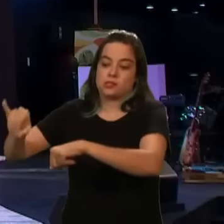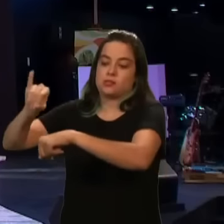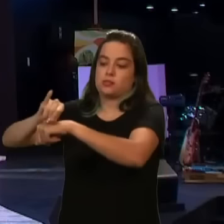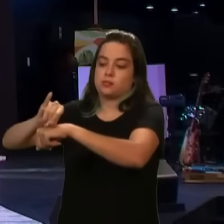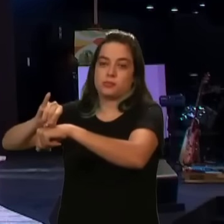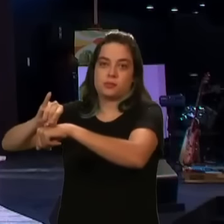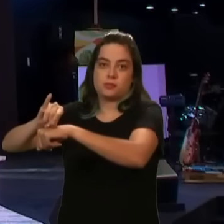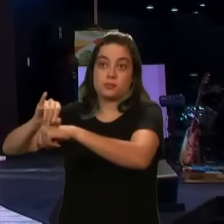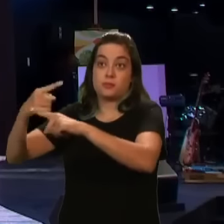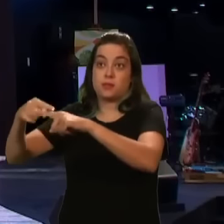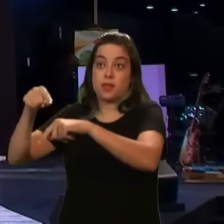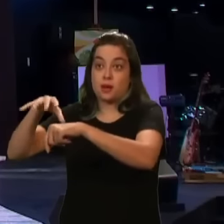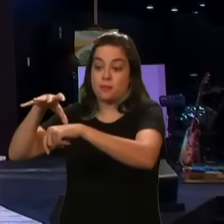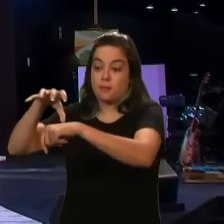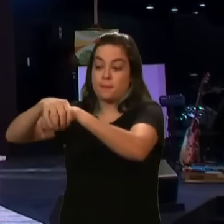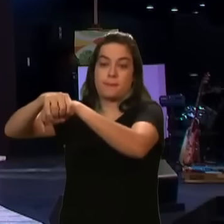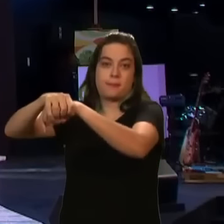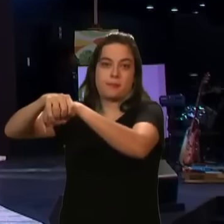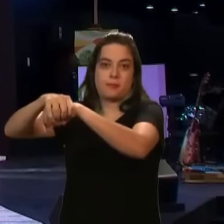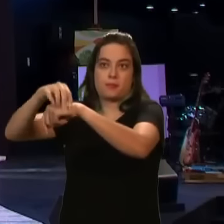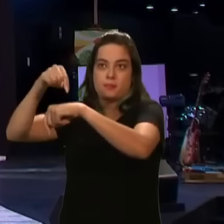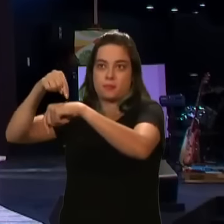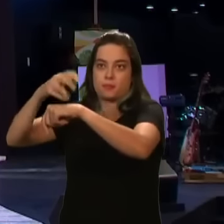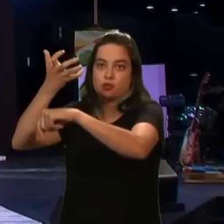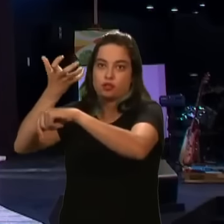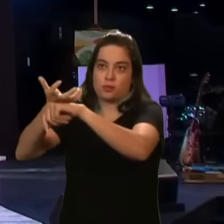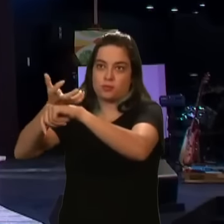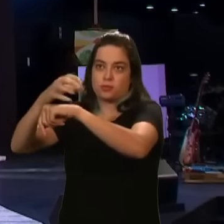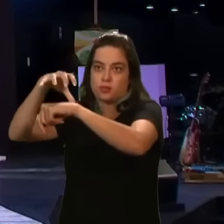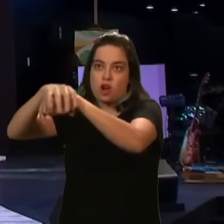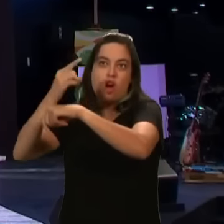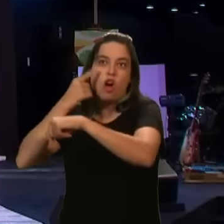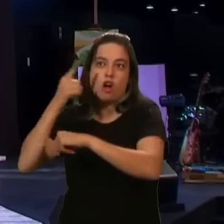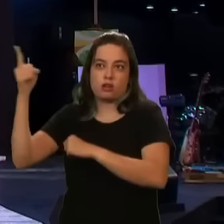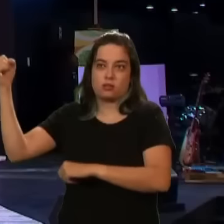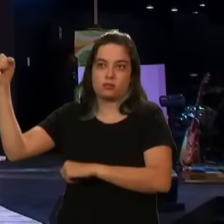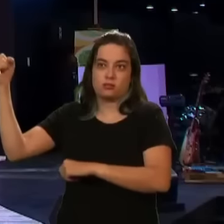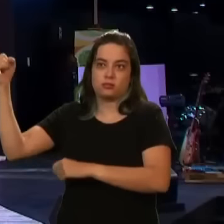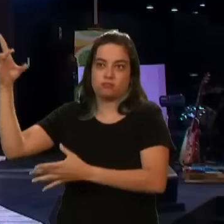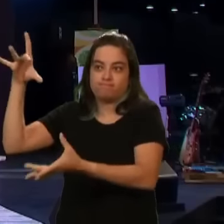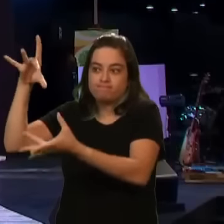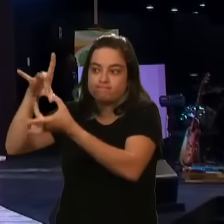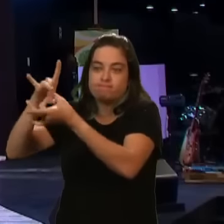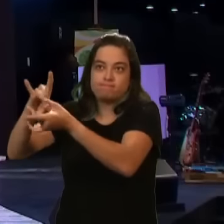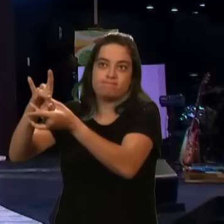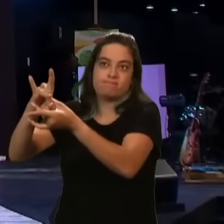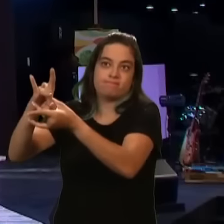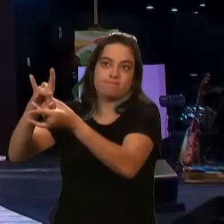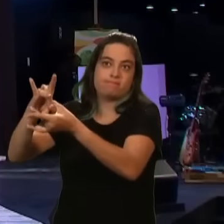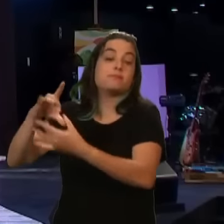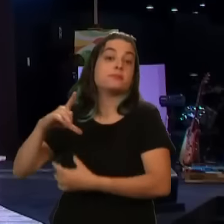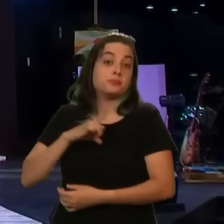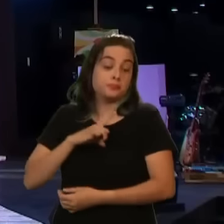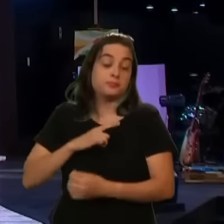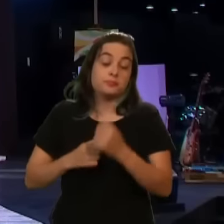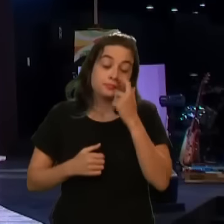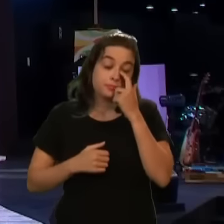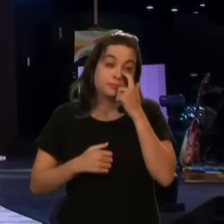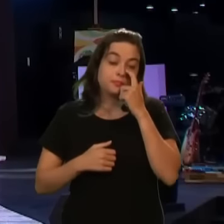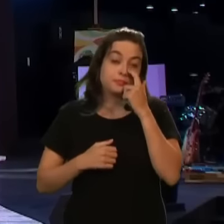o diamante. Olha como que o diamante é encontrado agarrado no kimberlito. E o kimberlito, ele é como